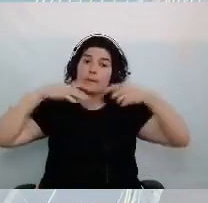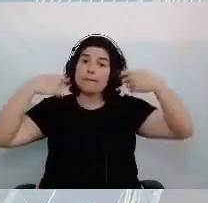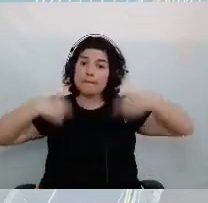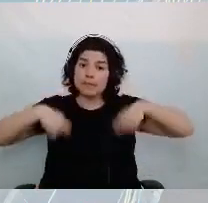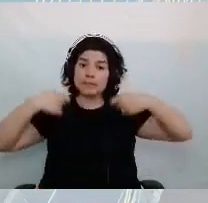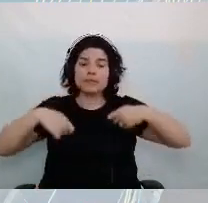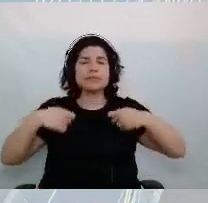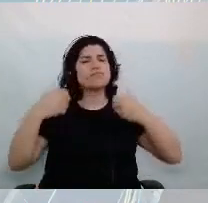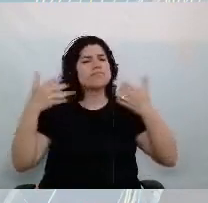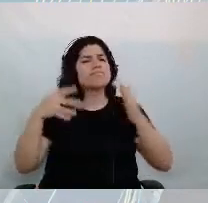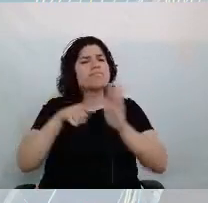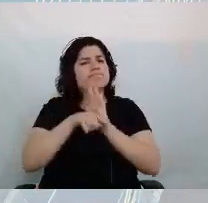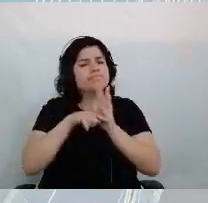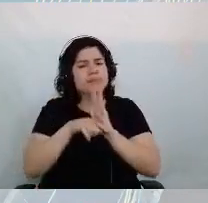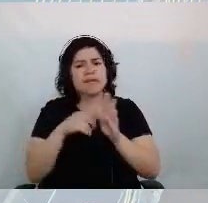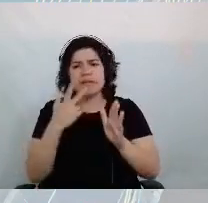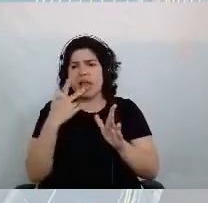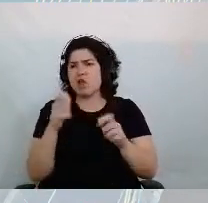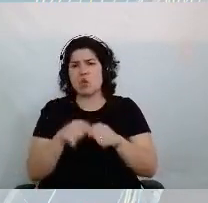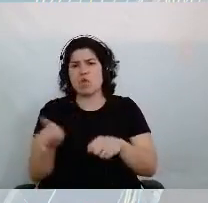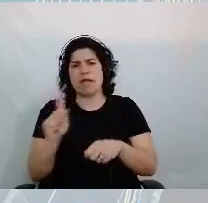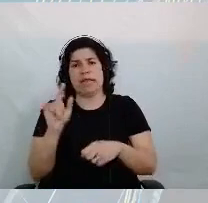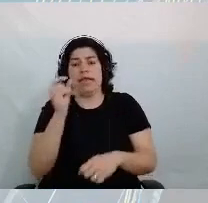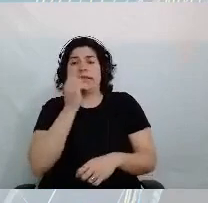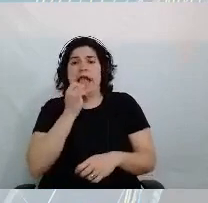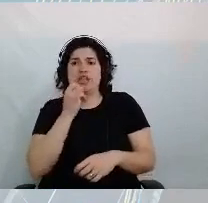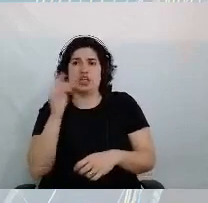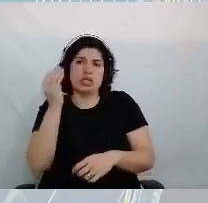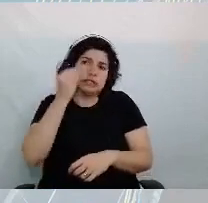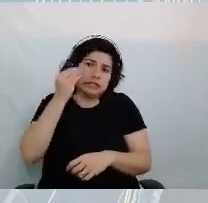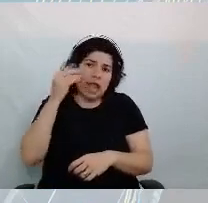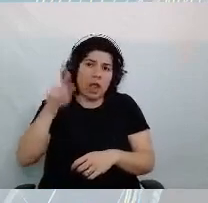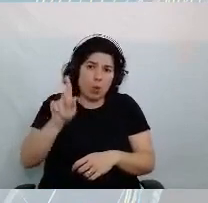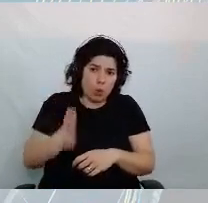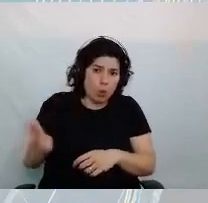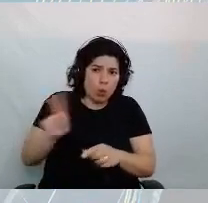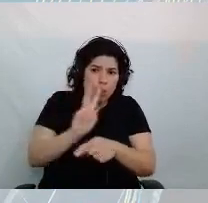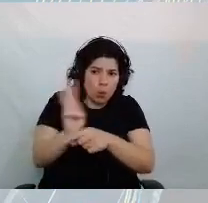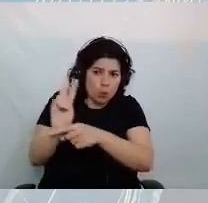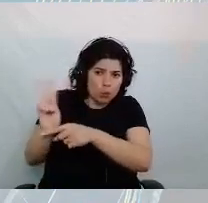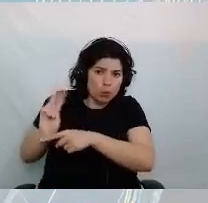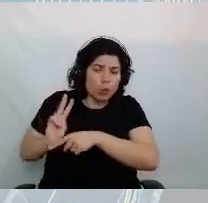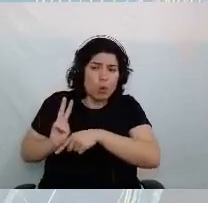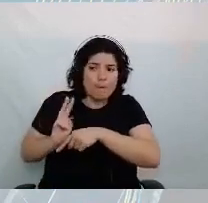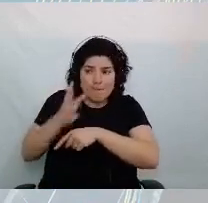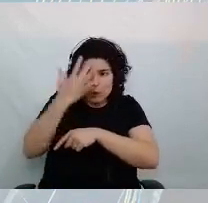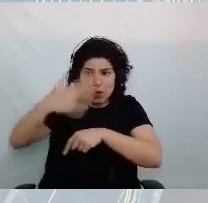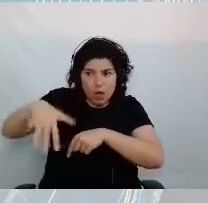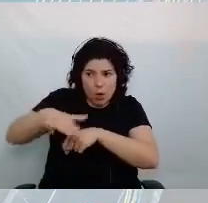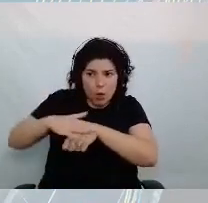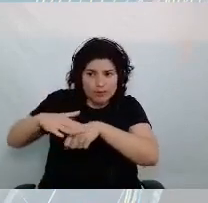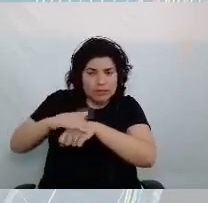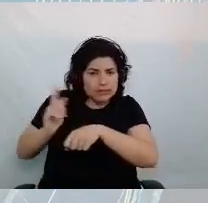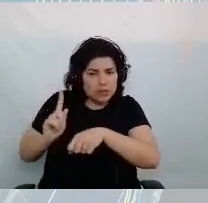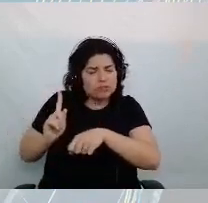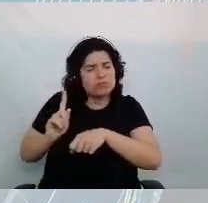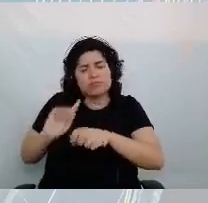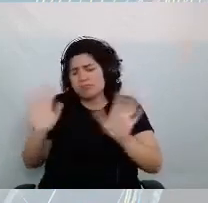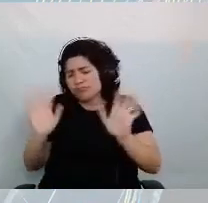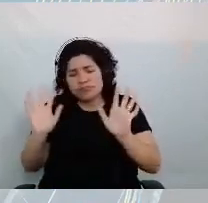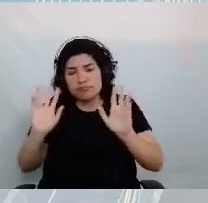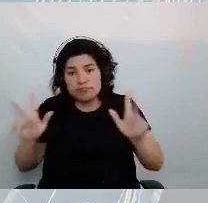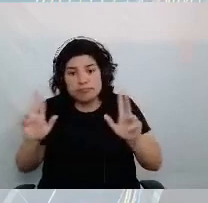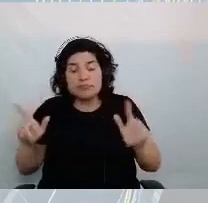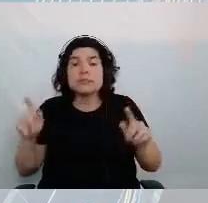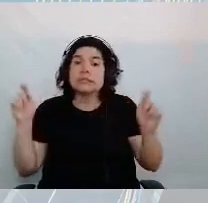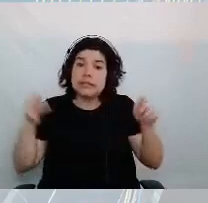está falando para não fazer ali os testes de usabilidade monitorado, conversar com as pessoas, mas para que a gente tenha dados mais objetivos para